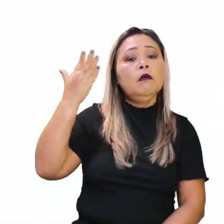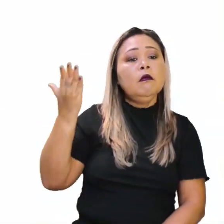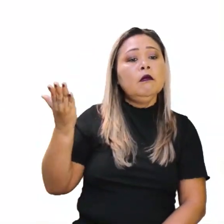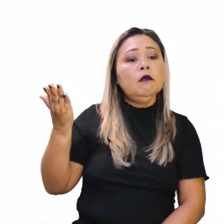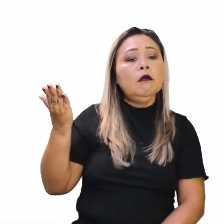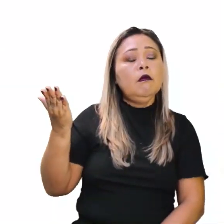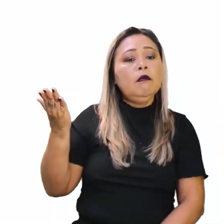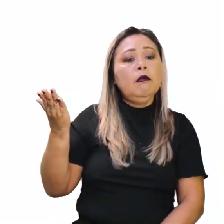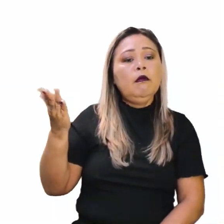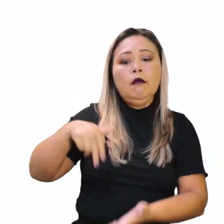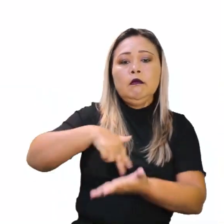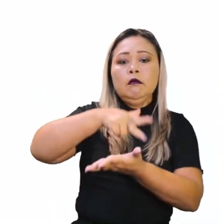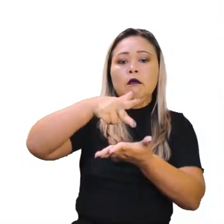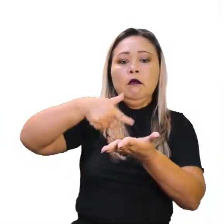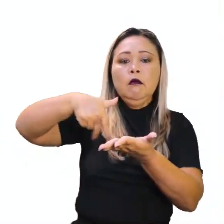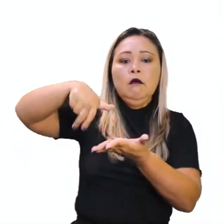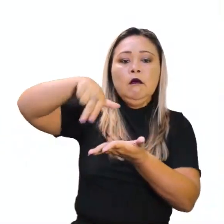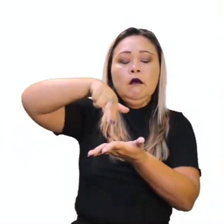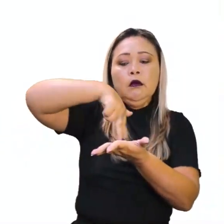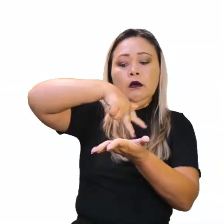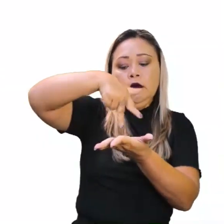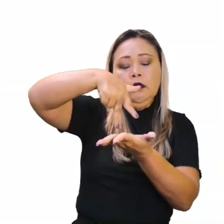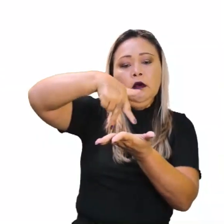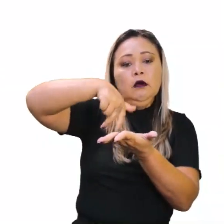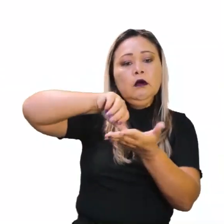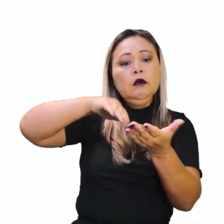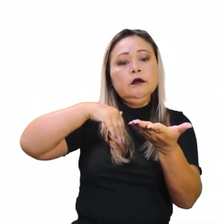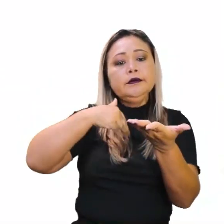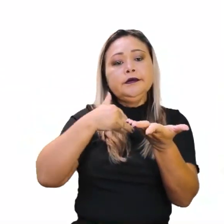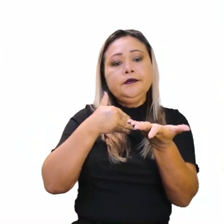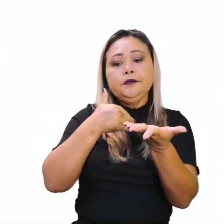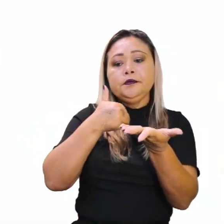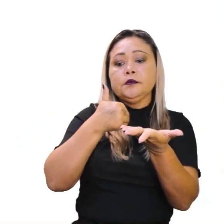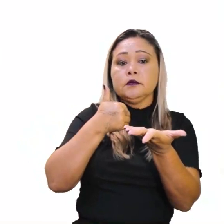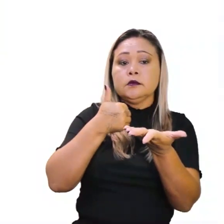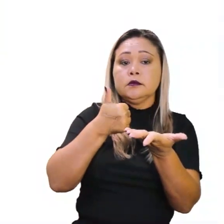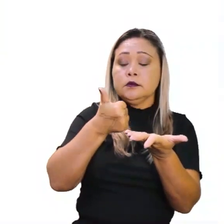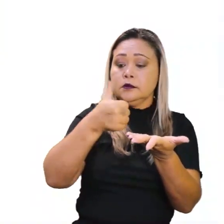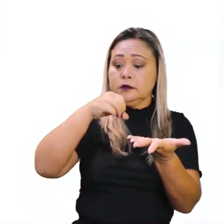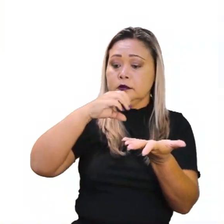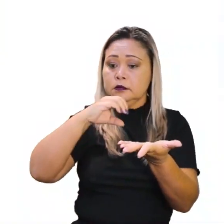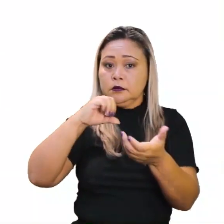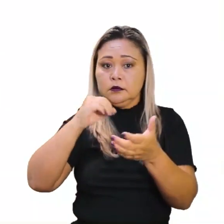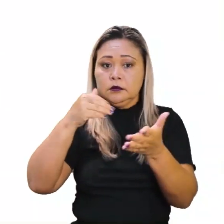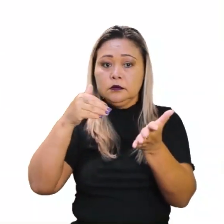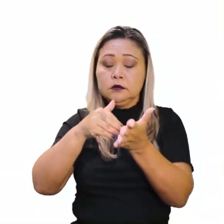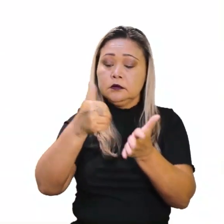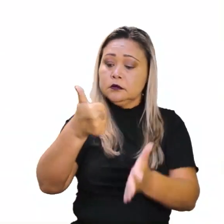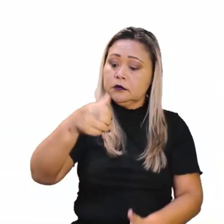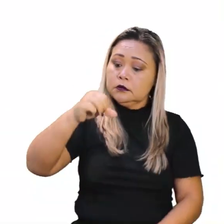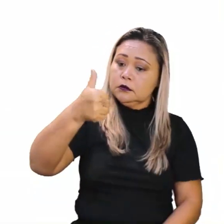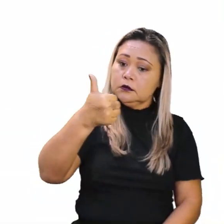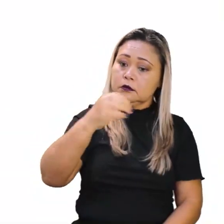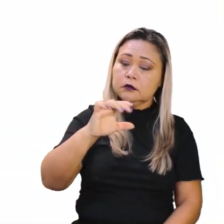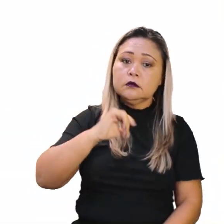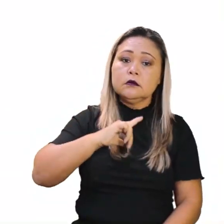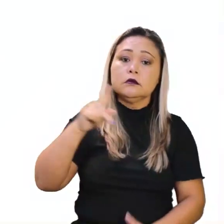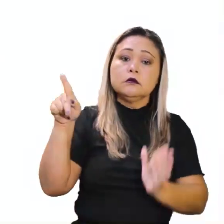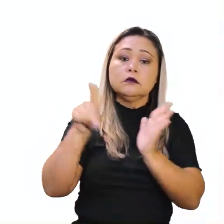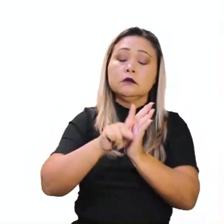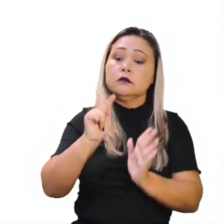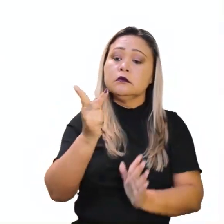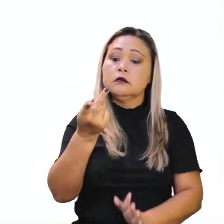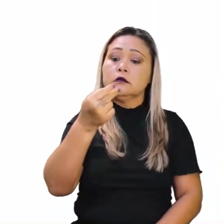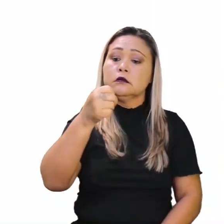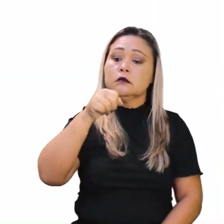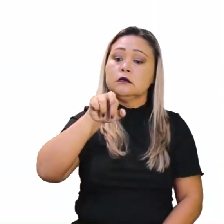Temos aí a obra A Dança, de 1909 a 1910, de Henri Matisse, pertence à